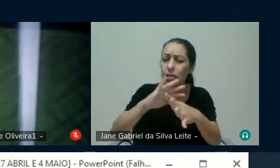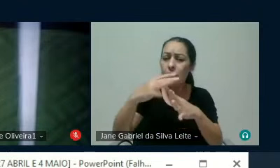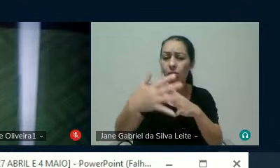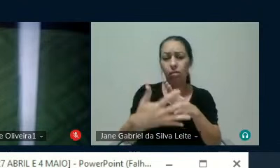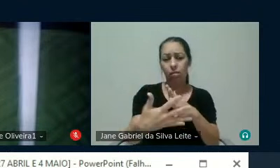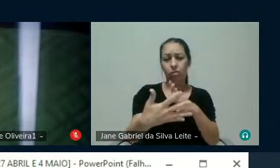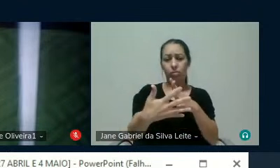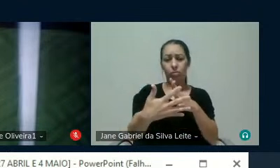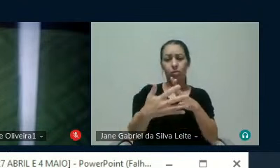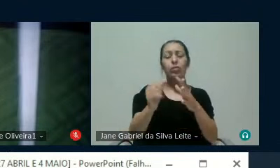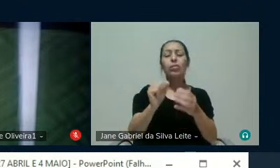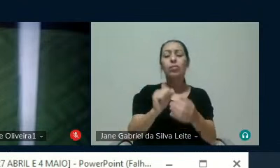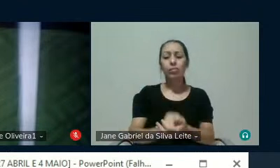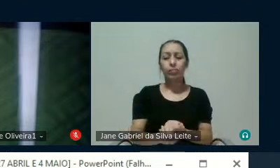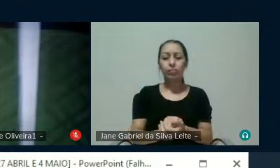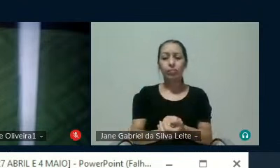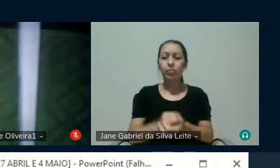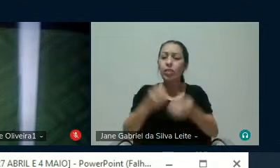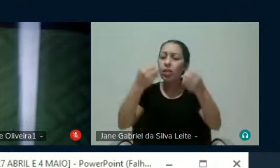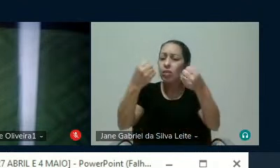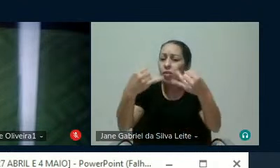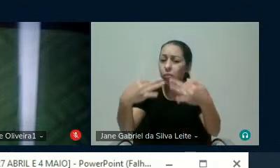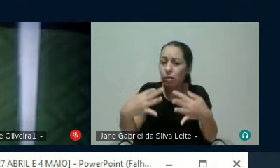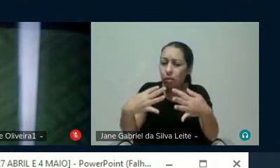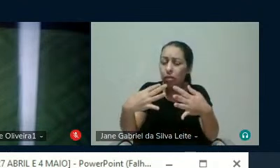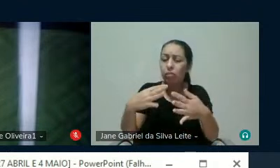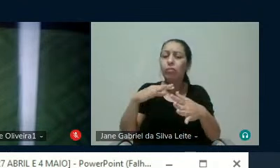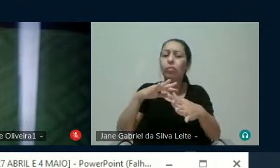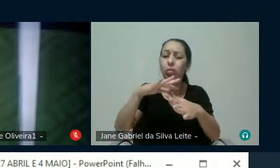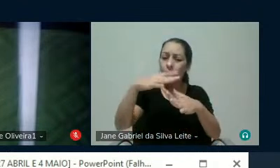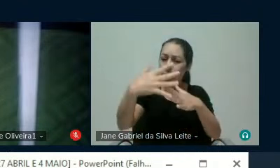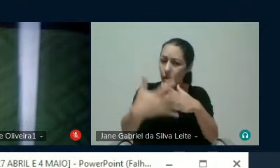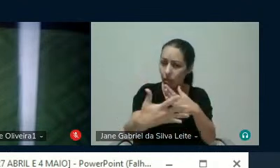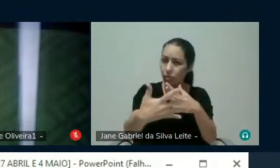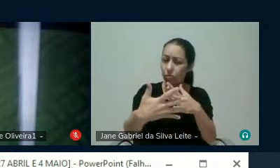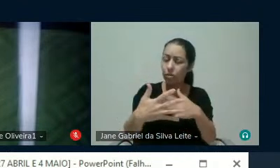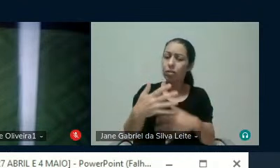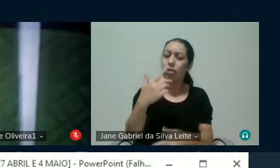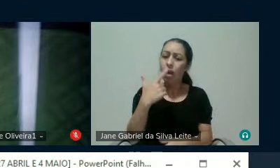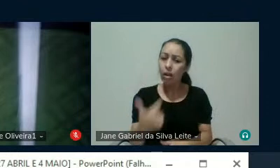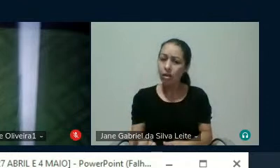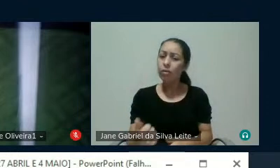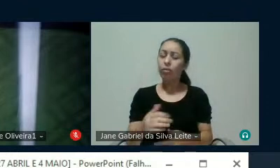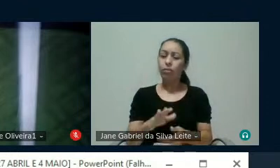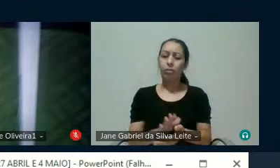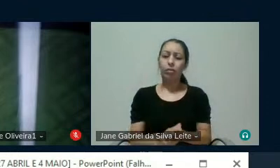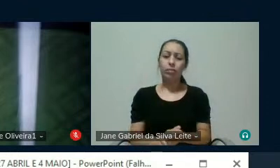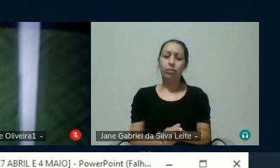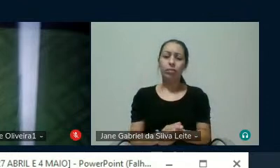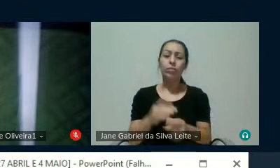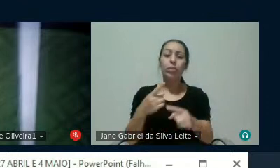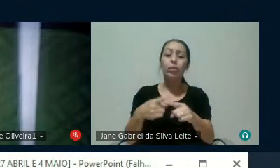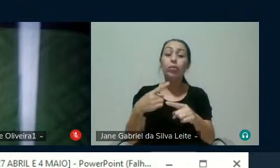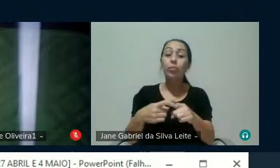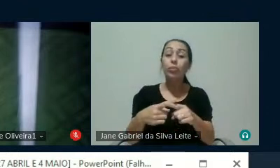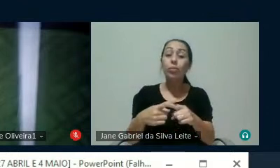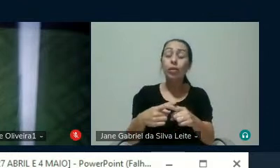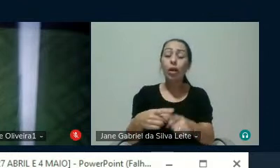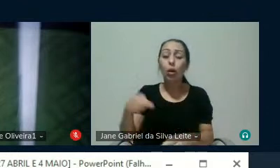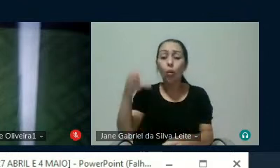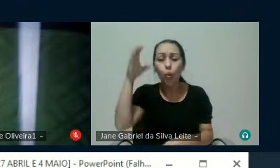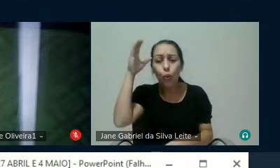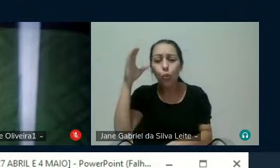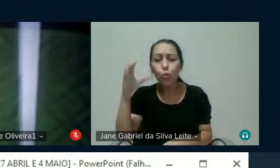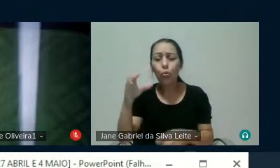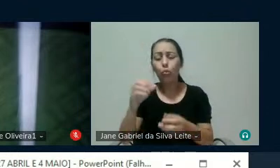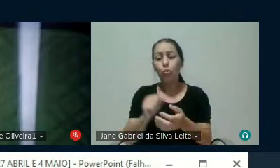Estou falando da literatura em Libras. Porque a cultura do povo brasileiro e a sua literatura em língua